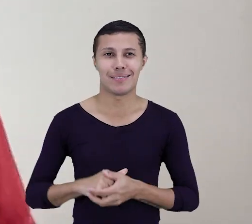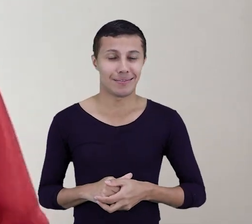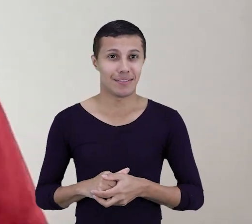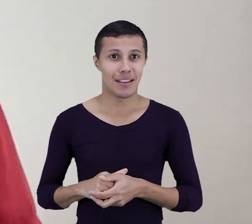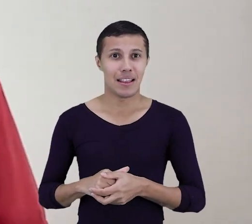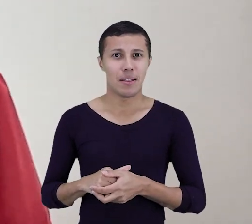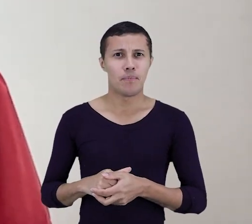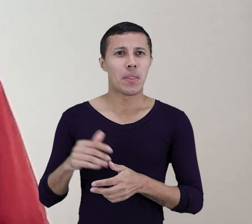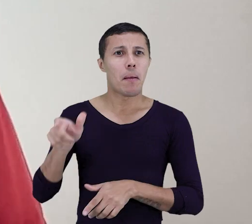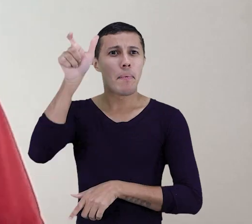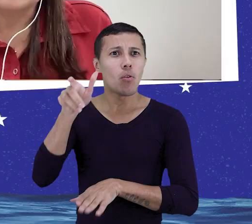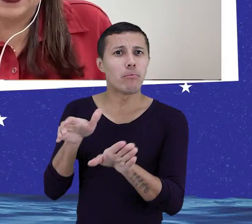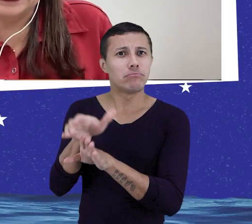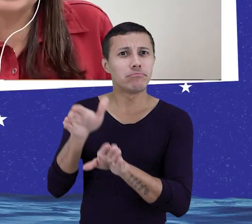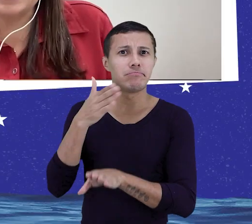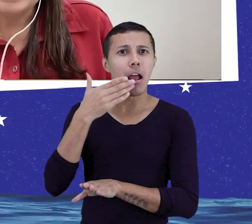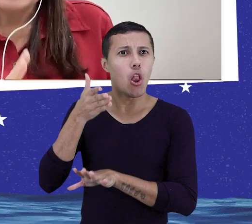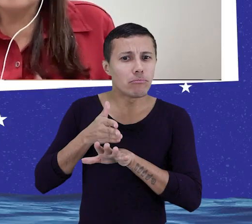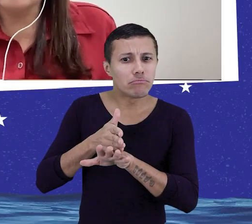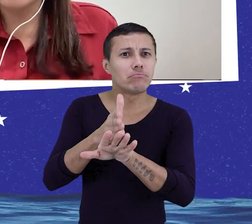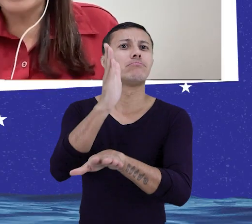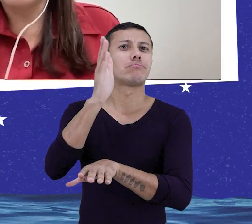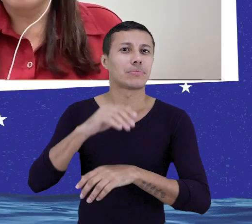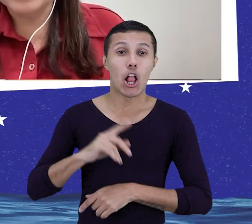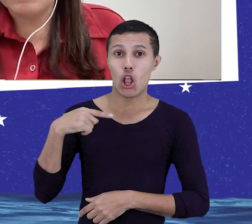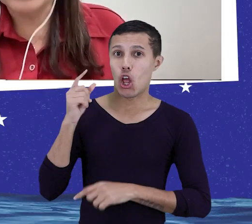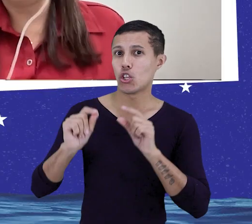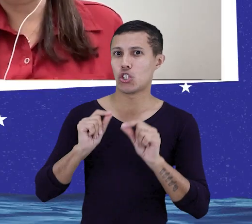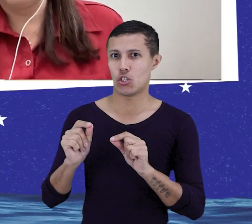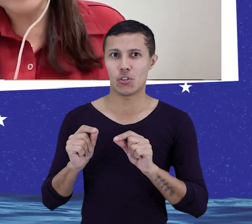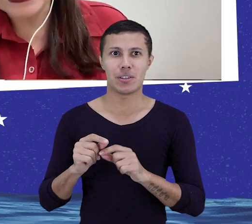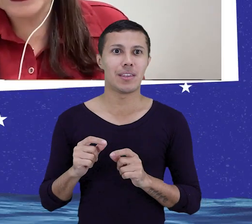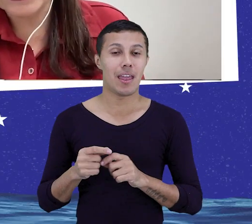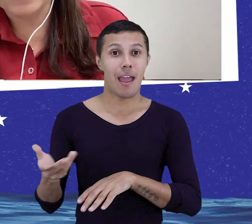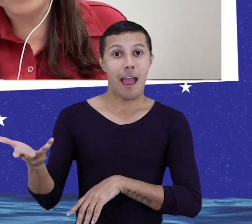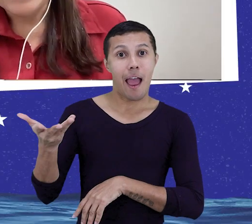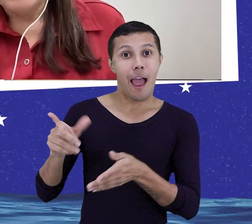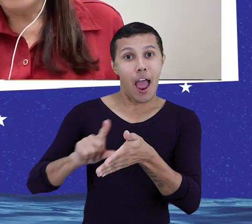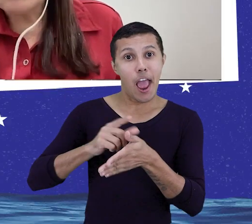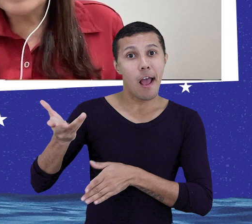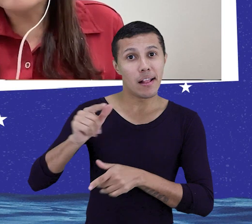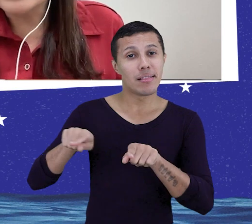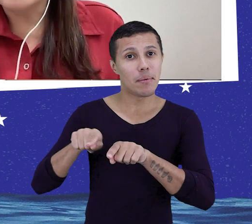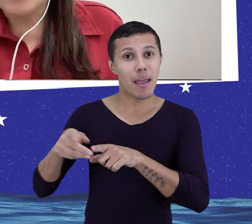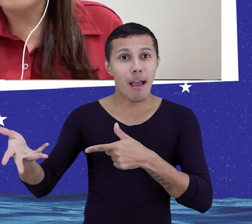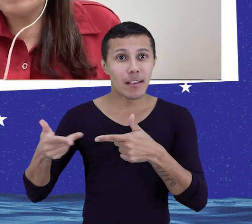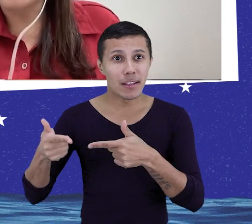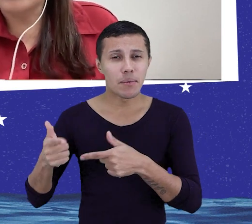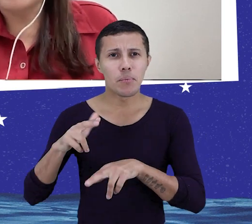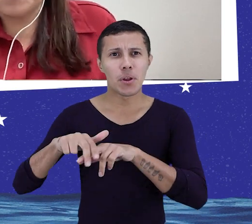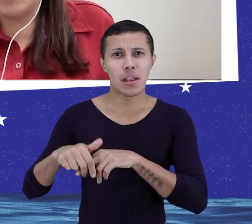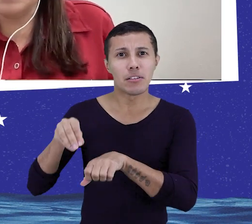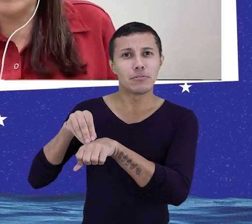uma pessoa que desse um direcionamento melhor. Tá? Quando nós participamos dessa pré-aceleração e da aceleração, nós tivemos esse toque